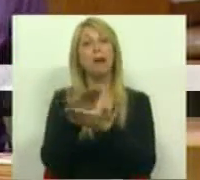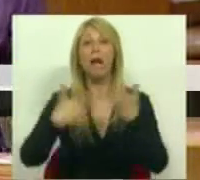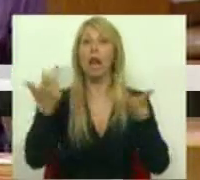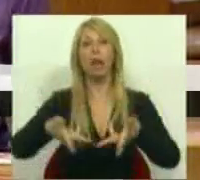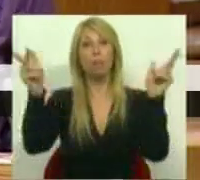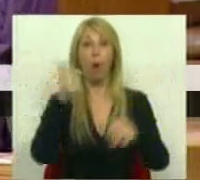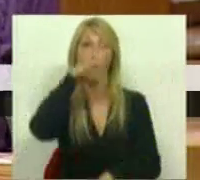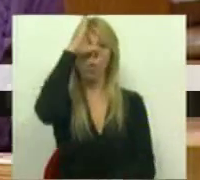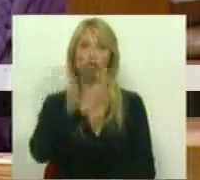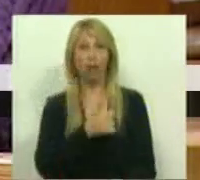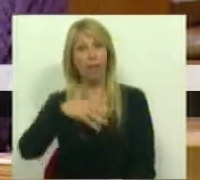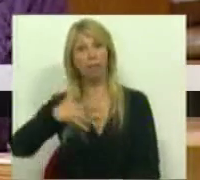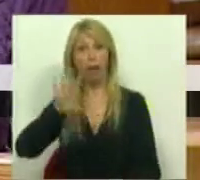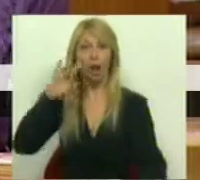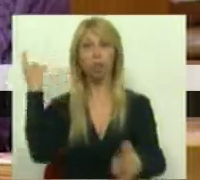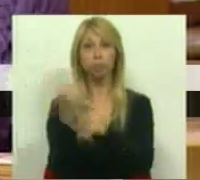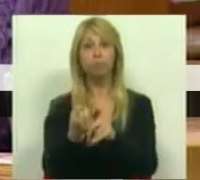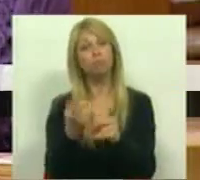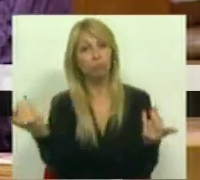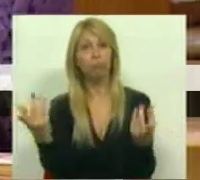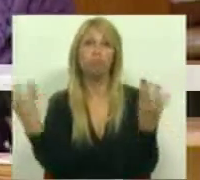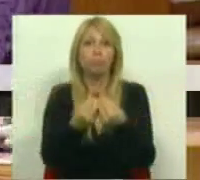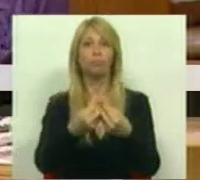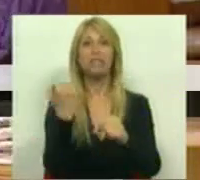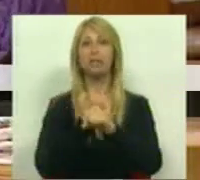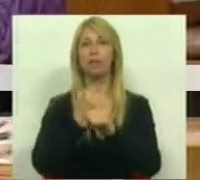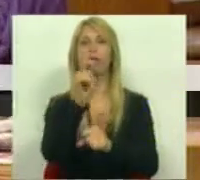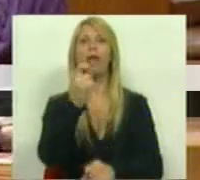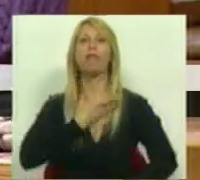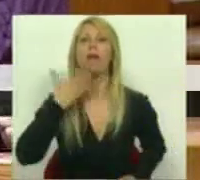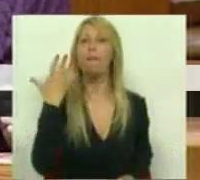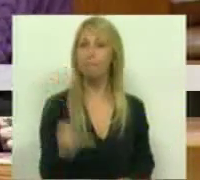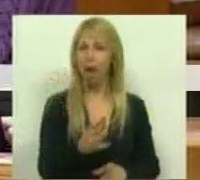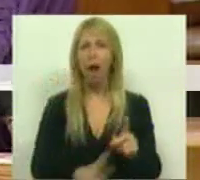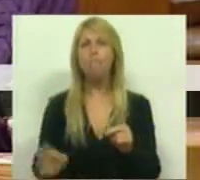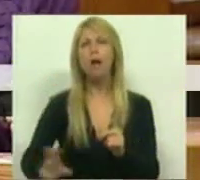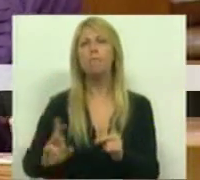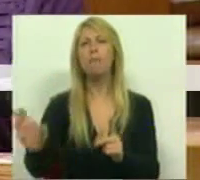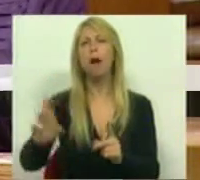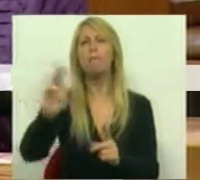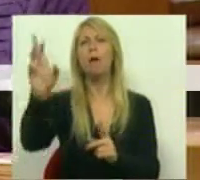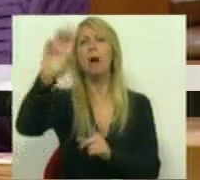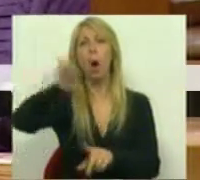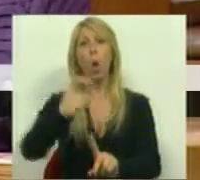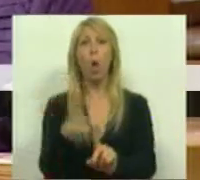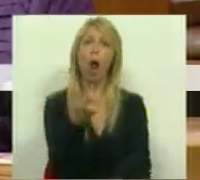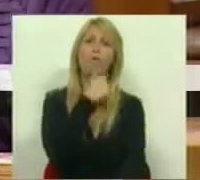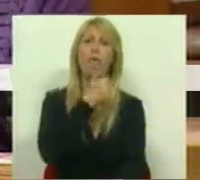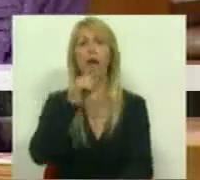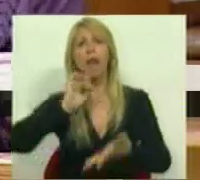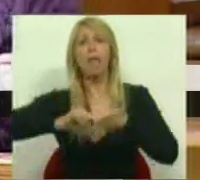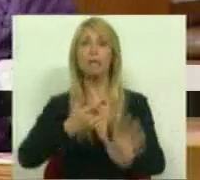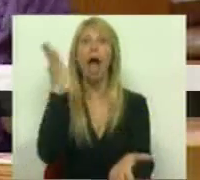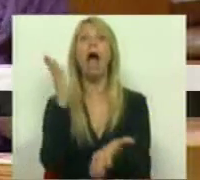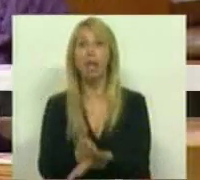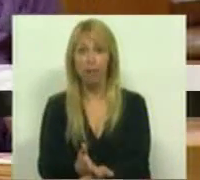e a entidade reguladora ao serviço da EDP. Subimos a tarifa tantas vezes ao ano quantas forem necessárias